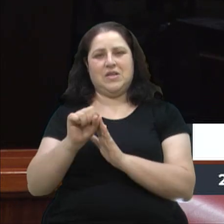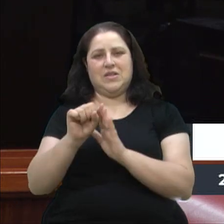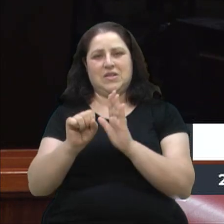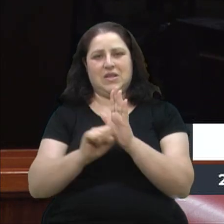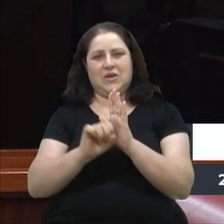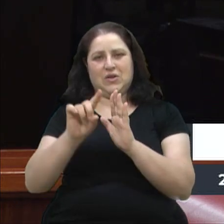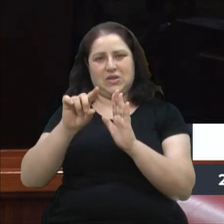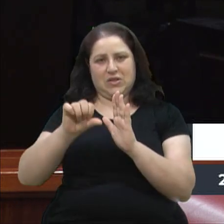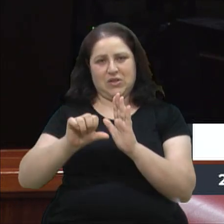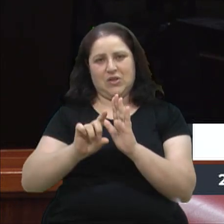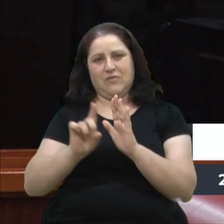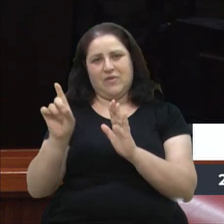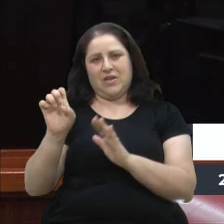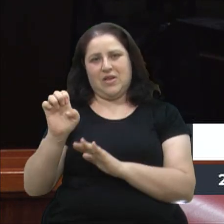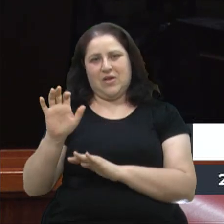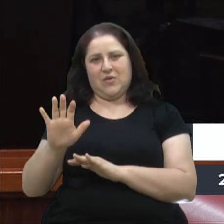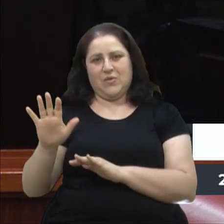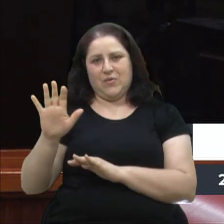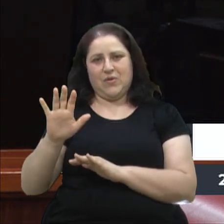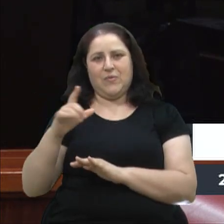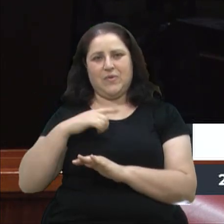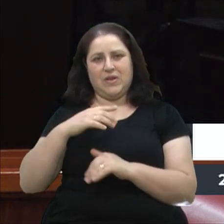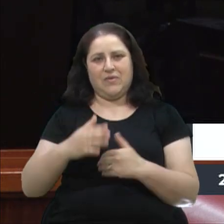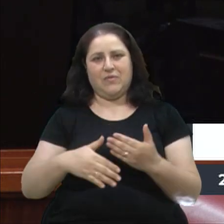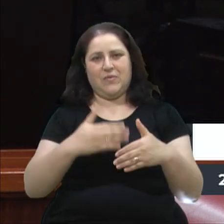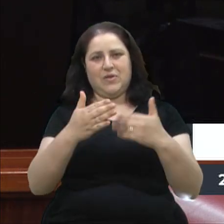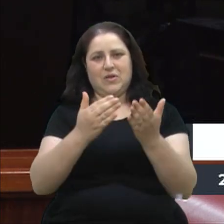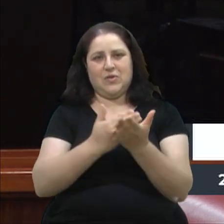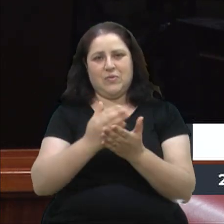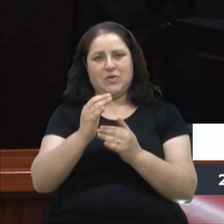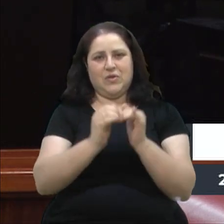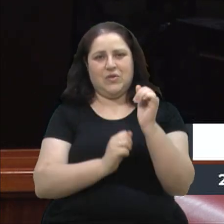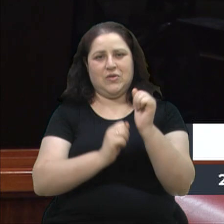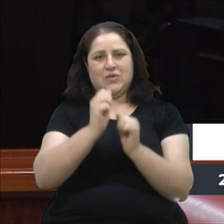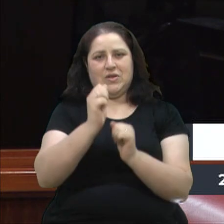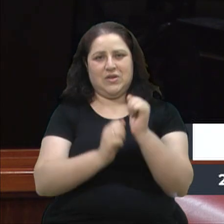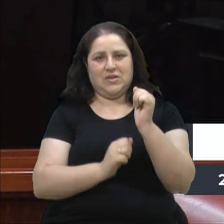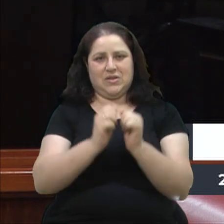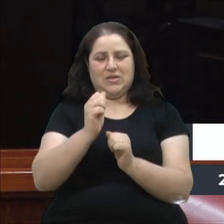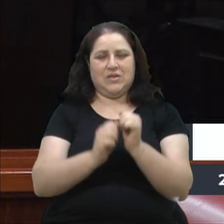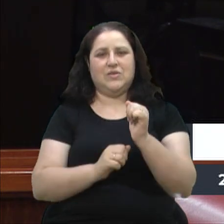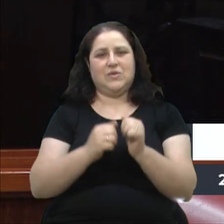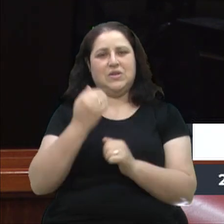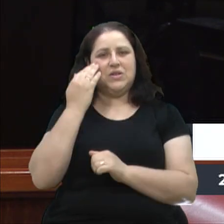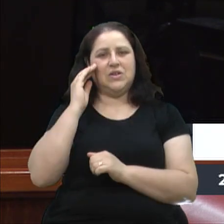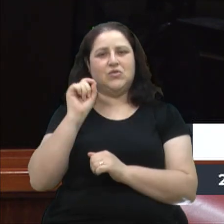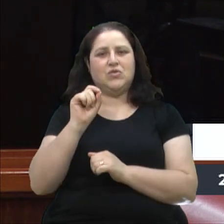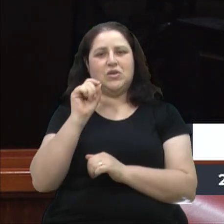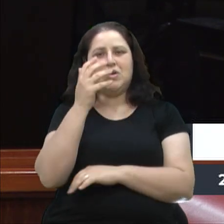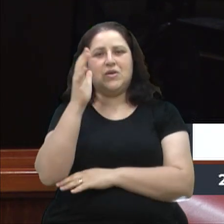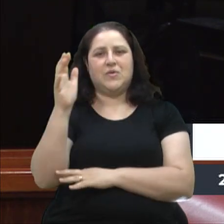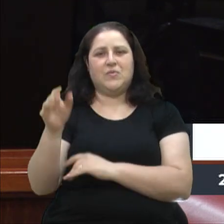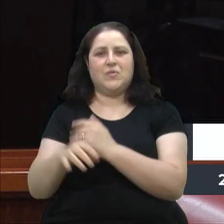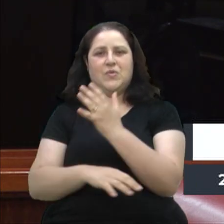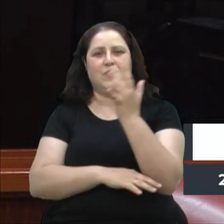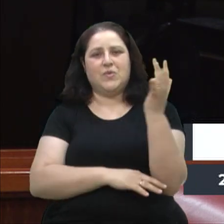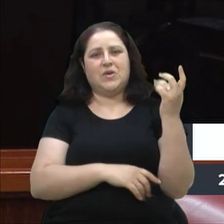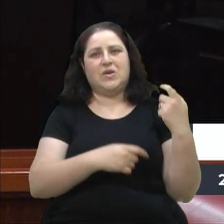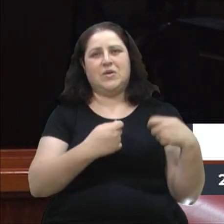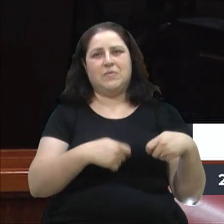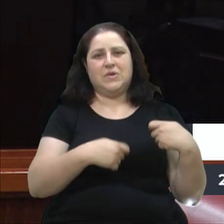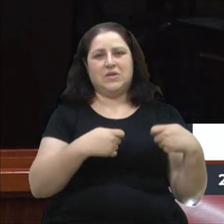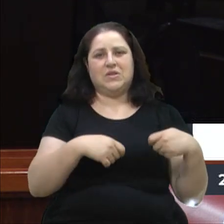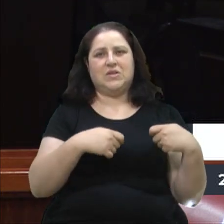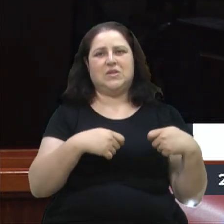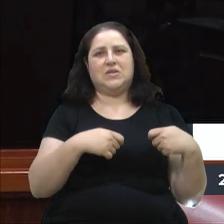Europa, quando do processo de industrialização se entendia que o meio ambiente deveria